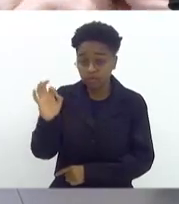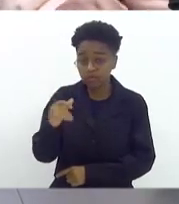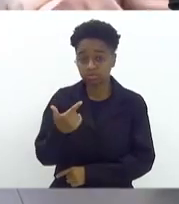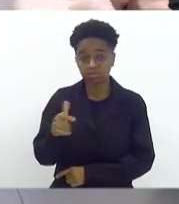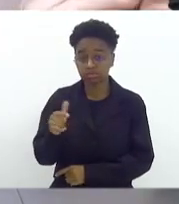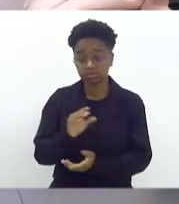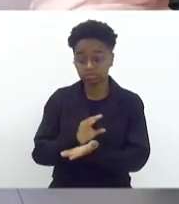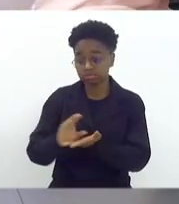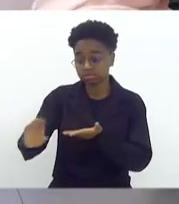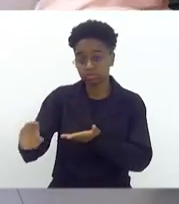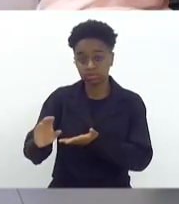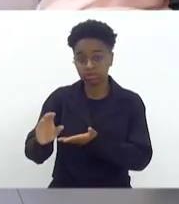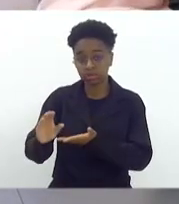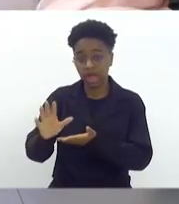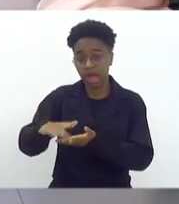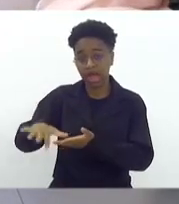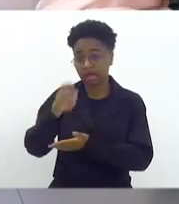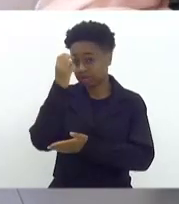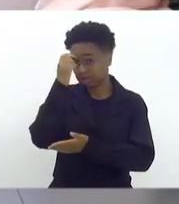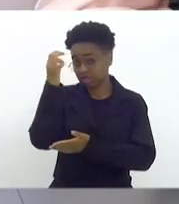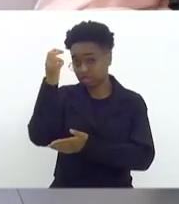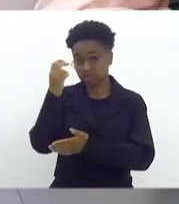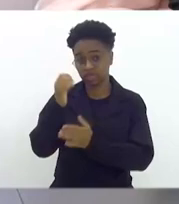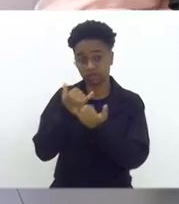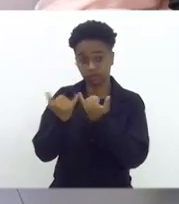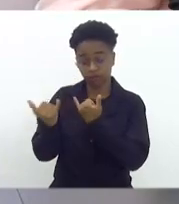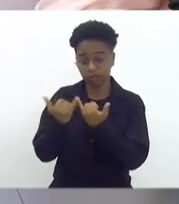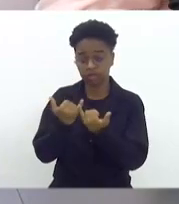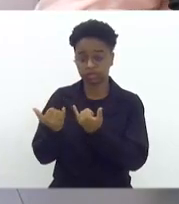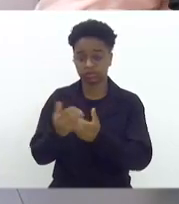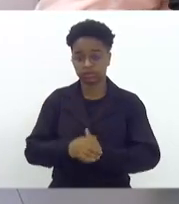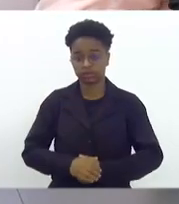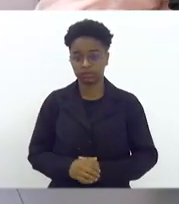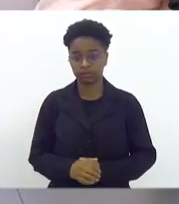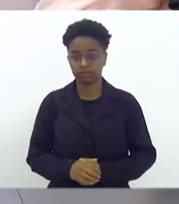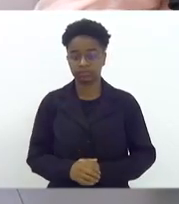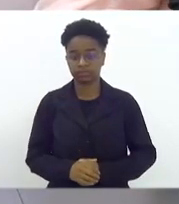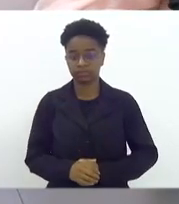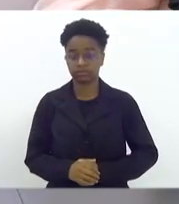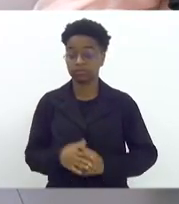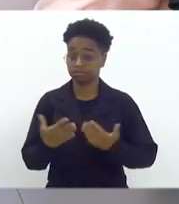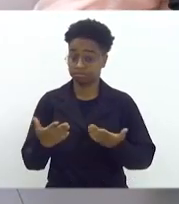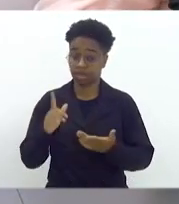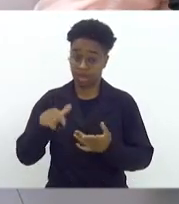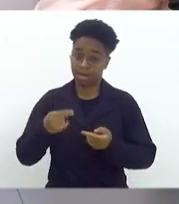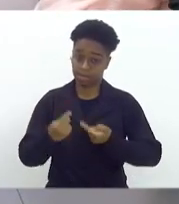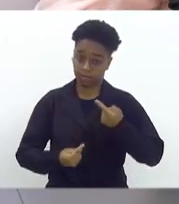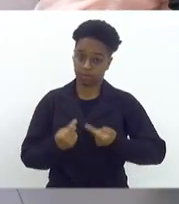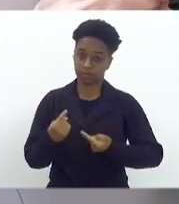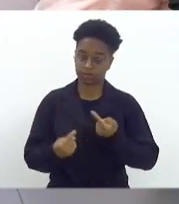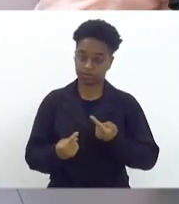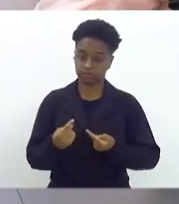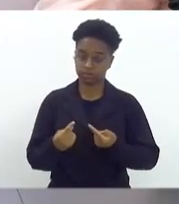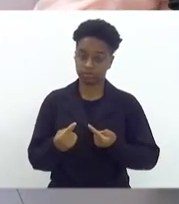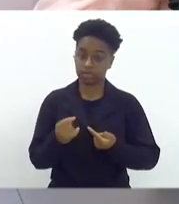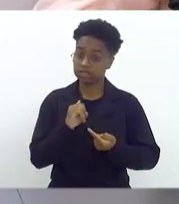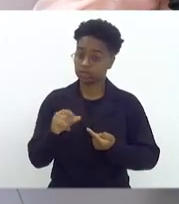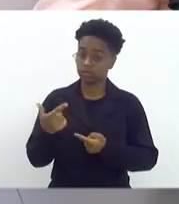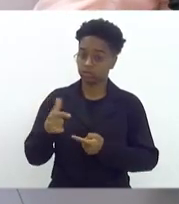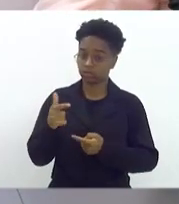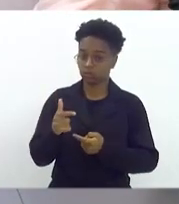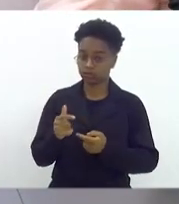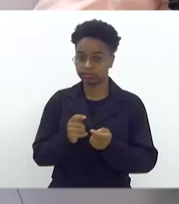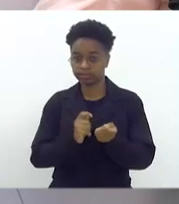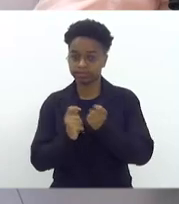destinado para inteligência e informação isso é é uma política não ter investimento